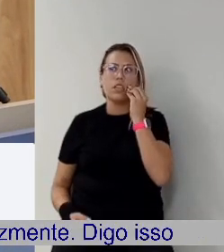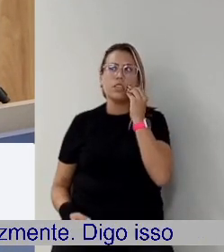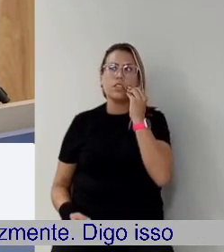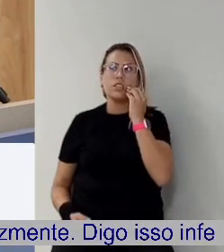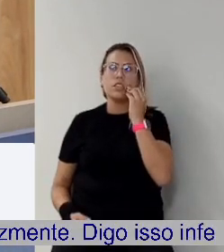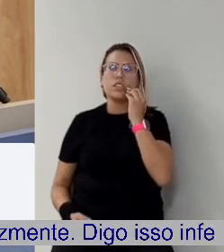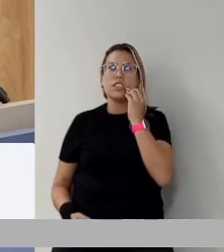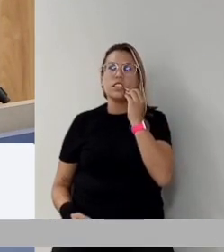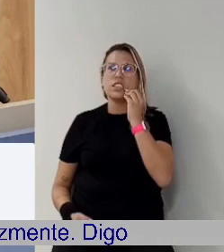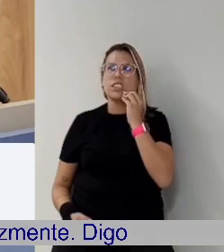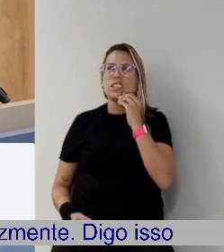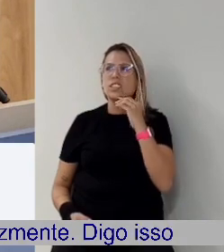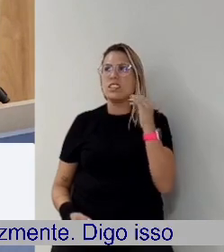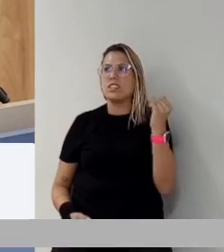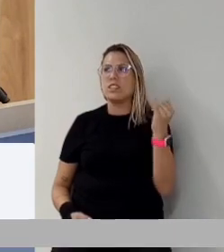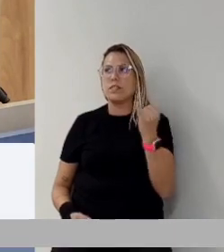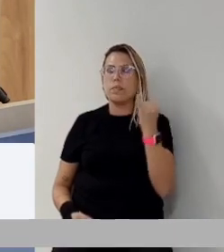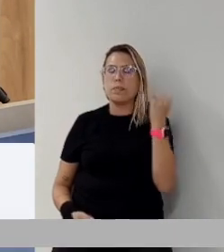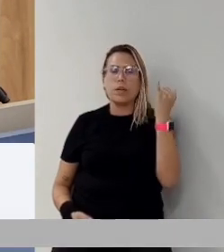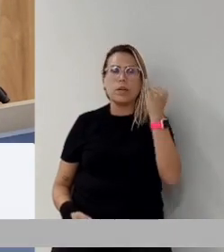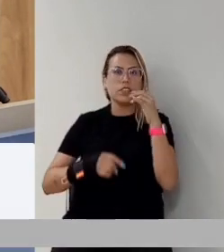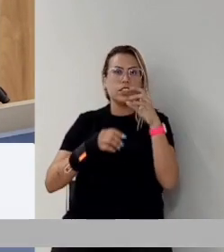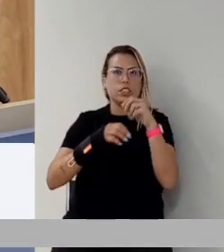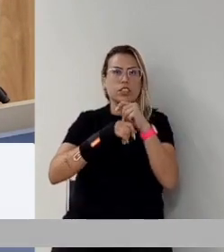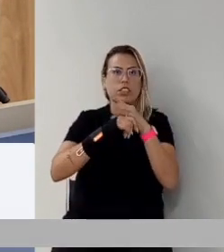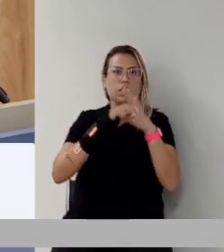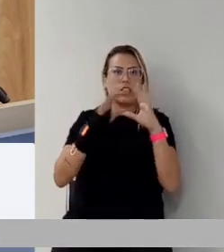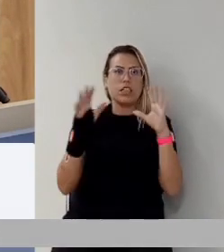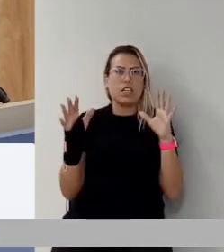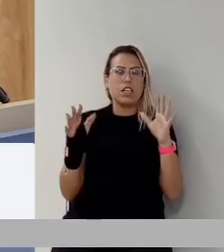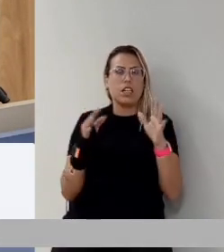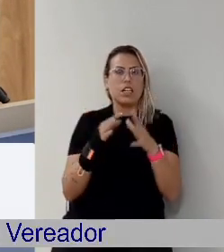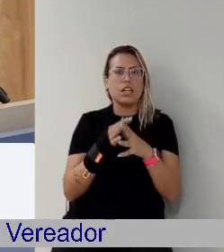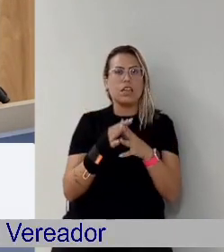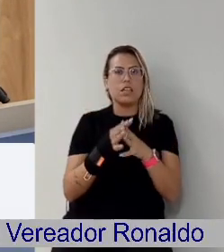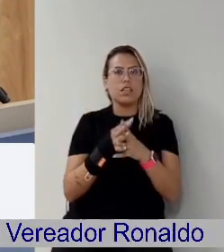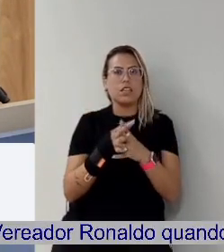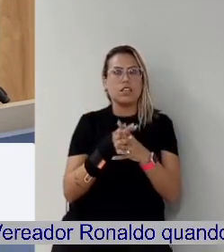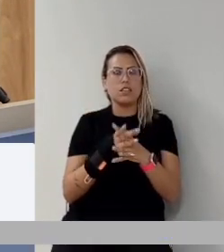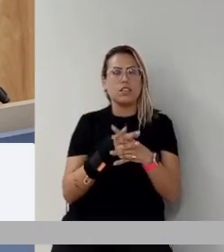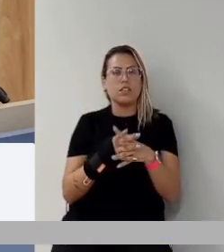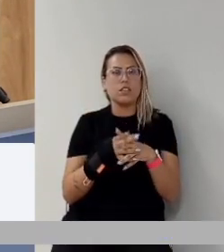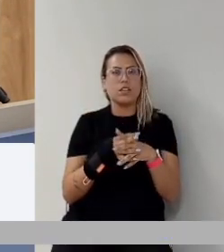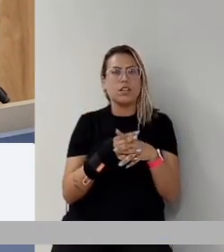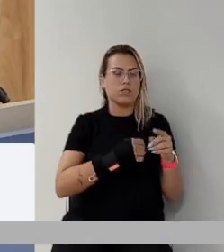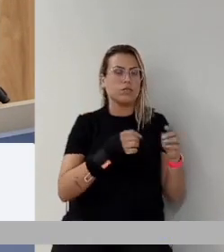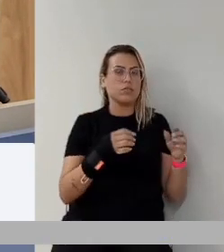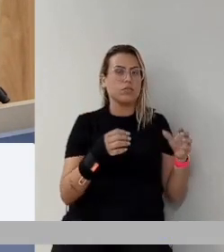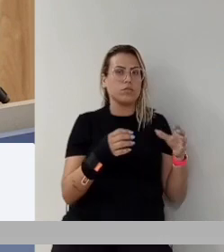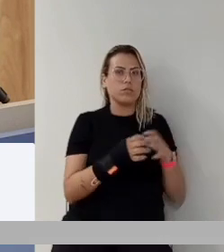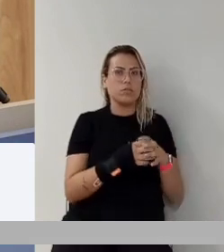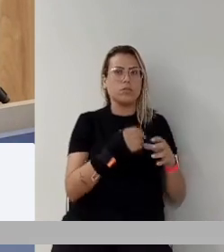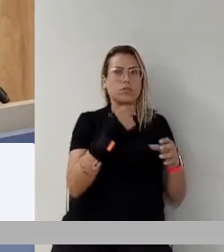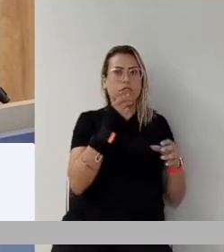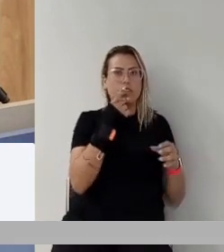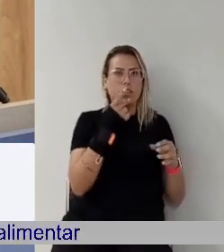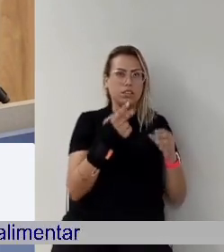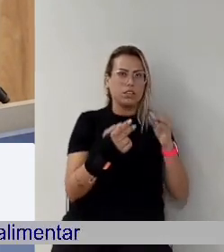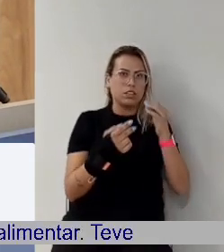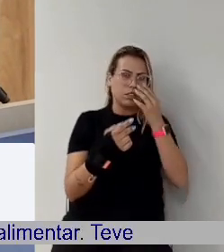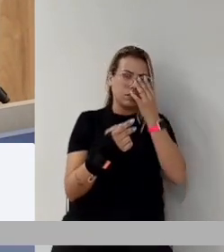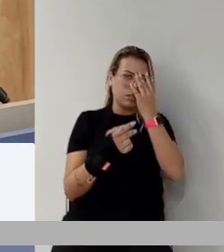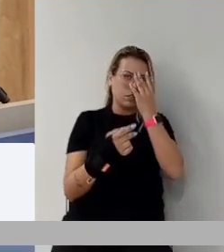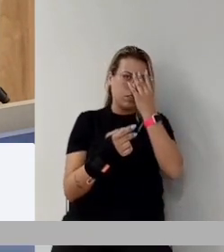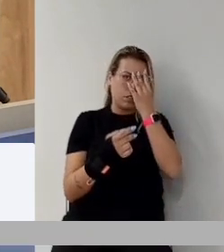importante que a gente deixa bem claro isso porque nosso grupo é colocado como um grupo de pessoas que